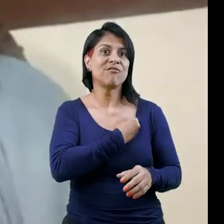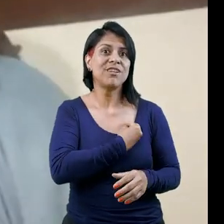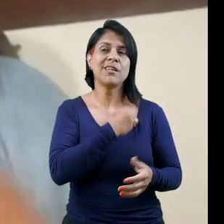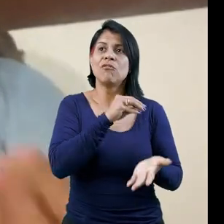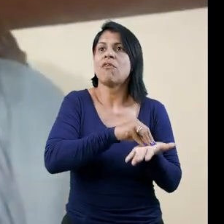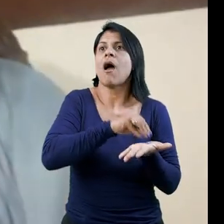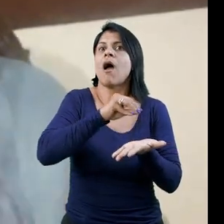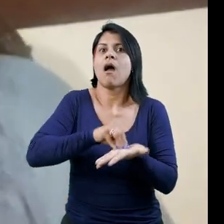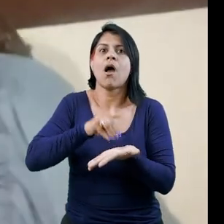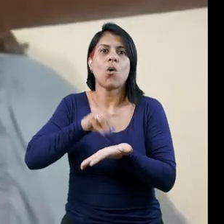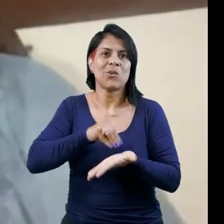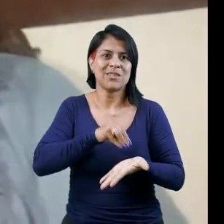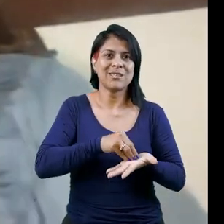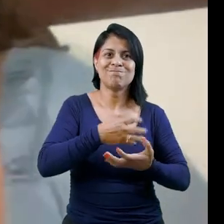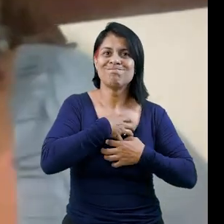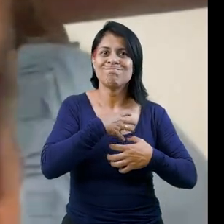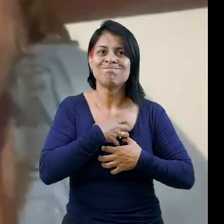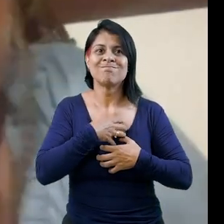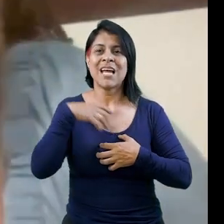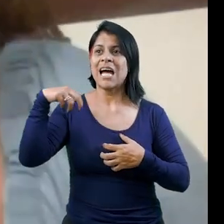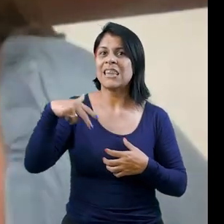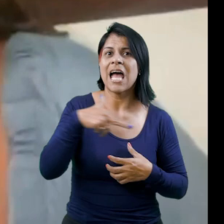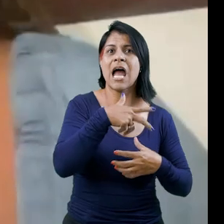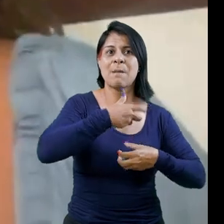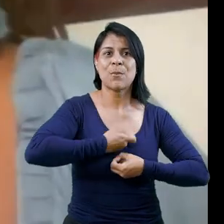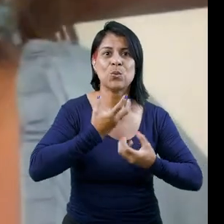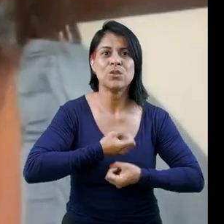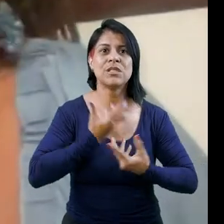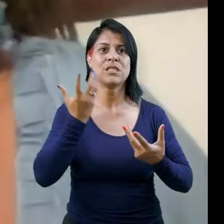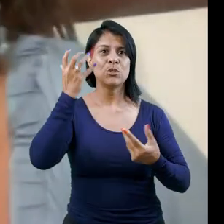vida, produzir, andar, sonhar,